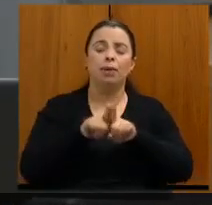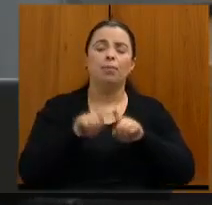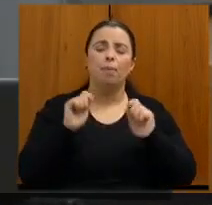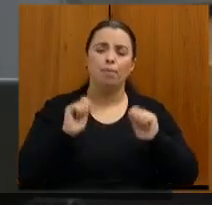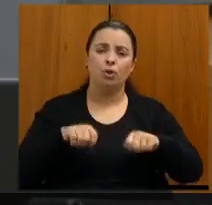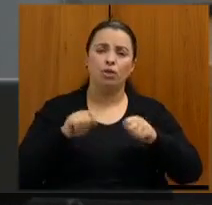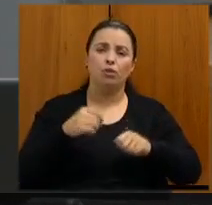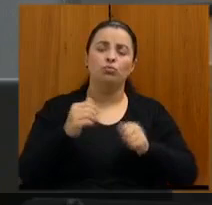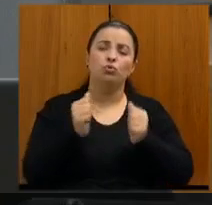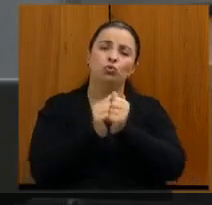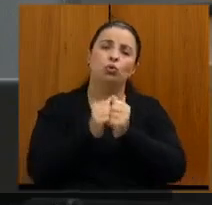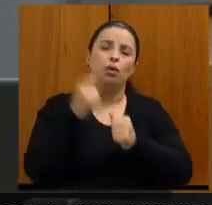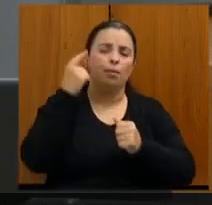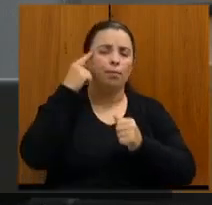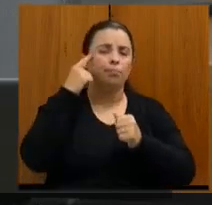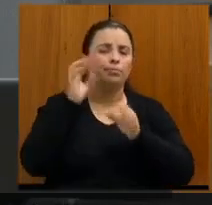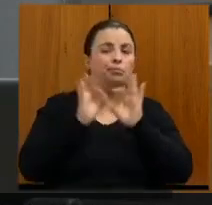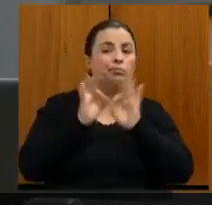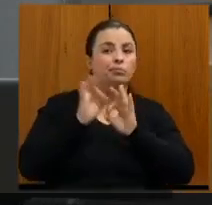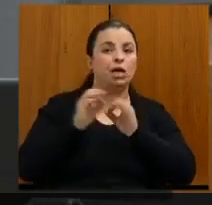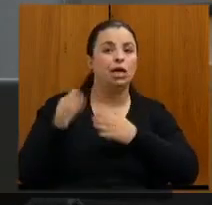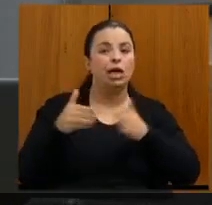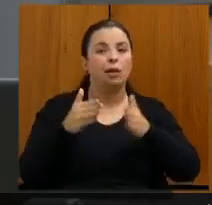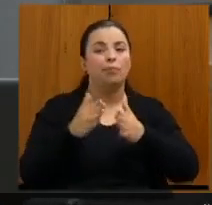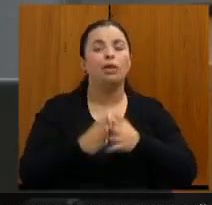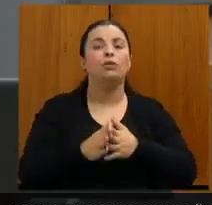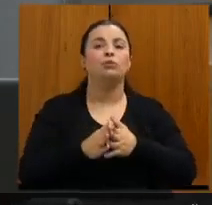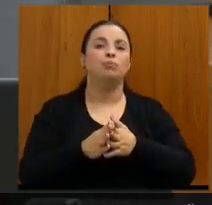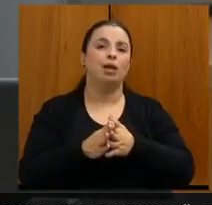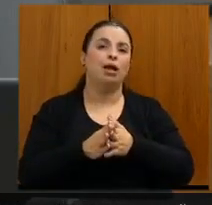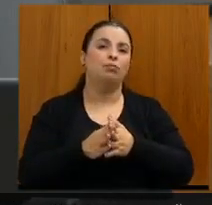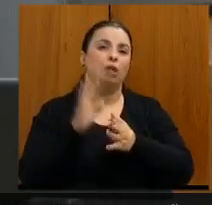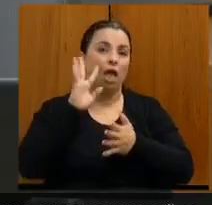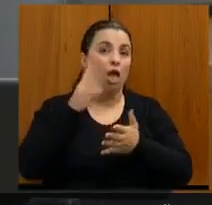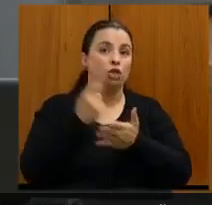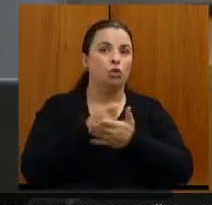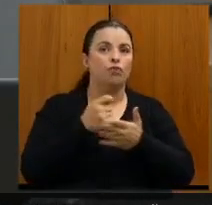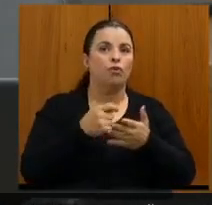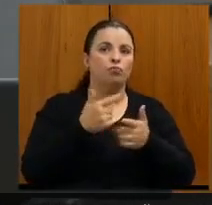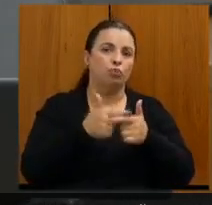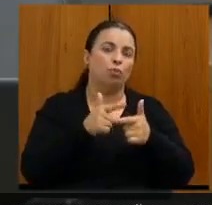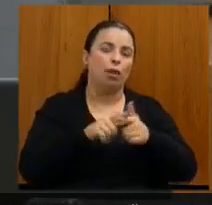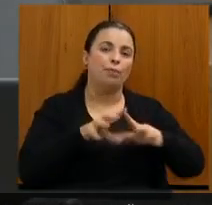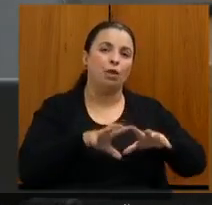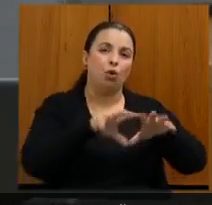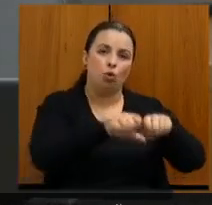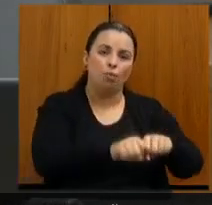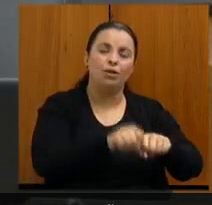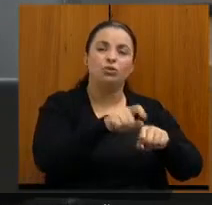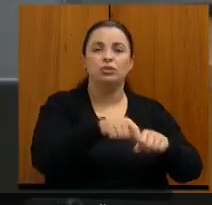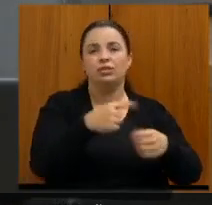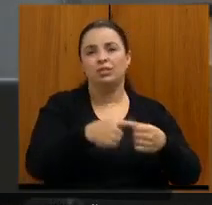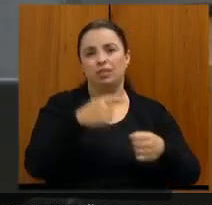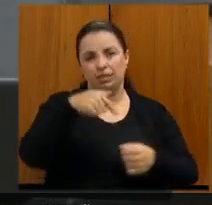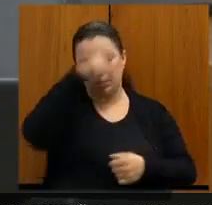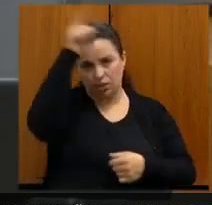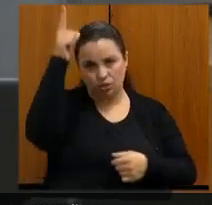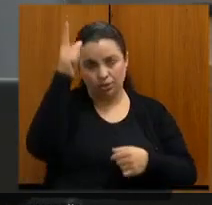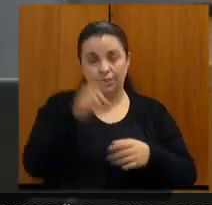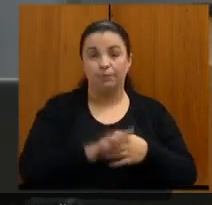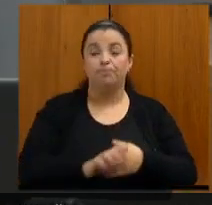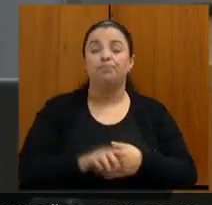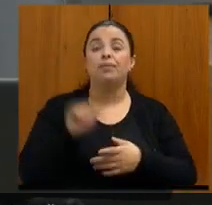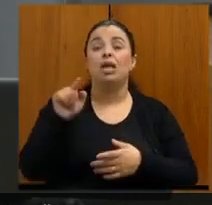aí caminhos junto a outras ocupações de Santa Luzia mas do que o Luciano trouxe né agora já